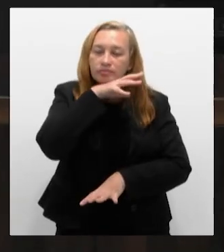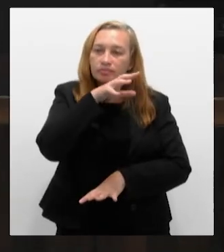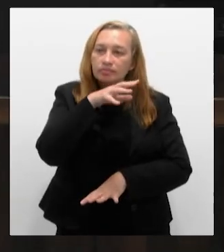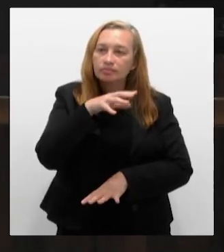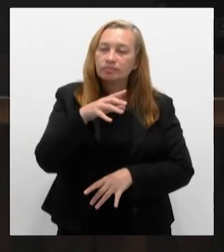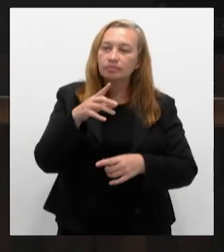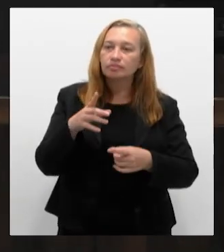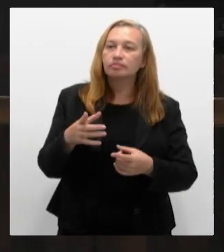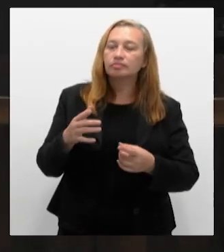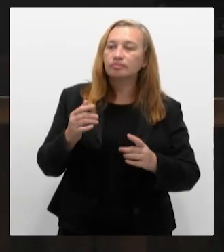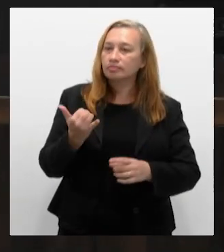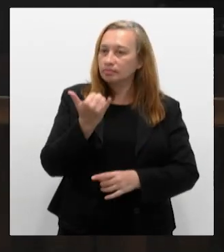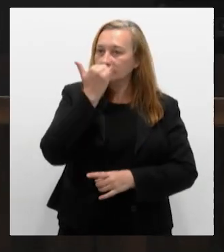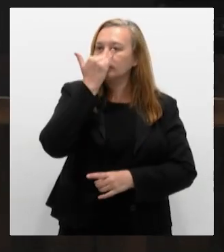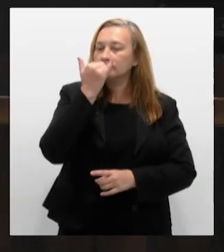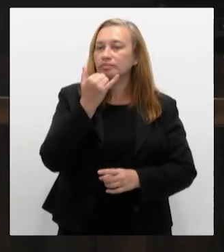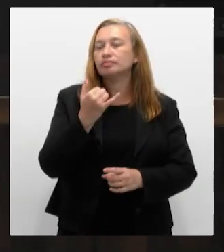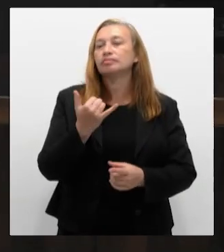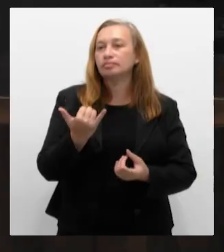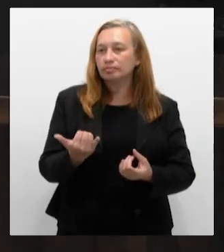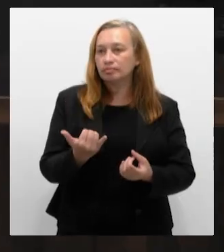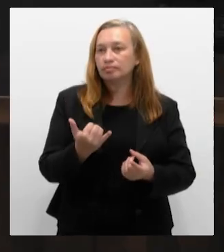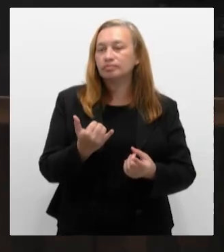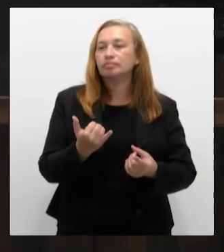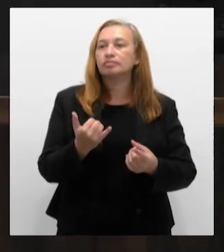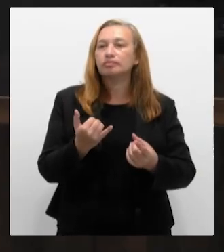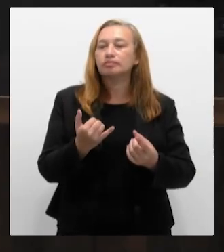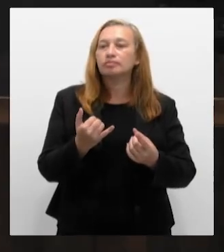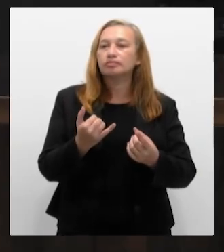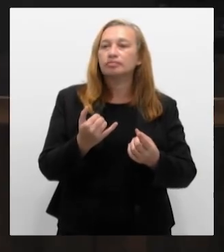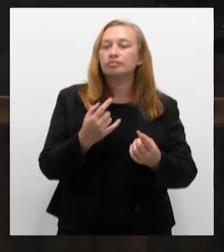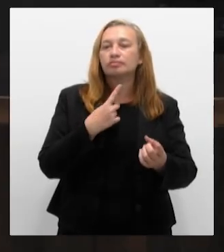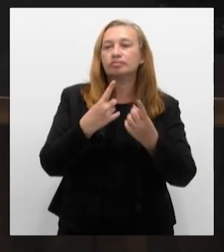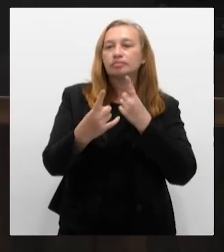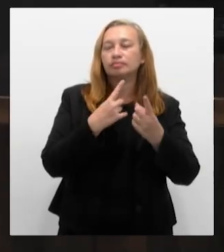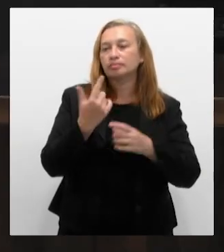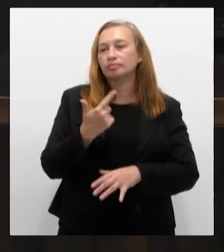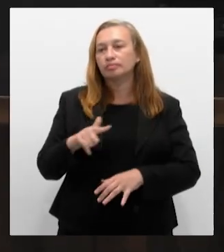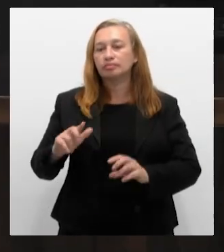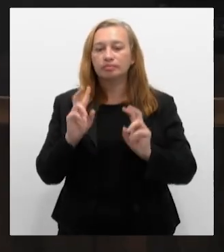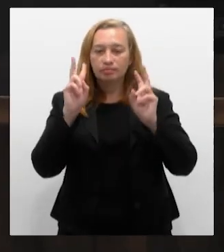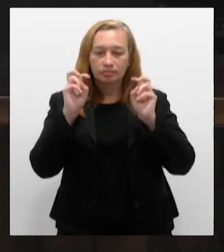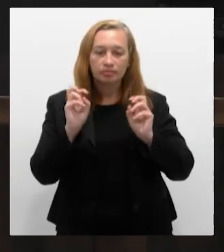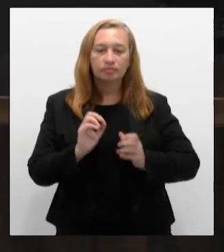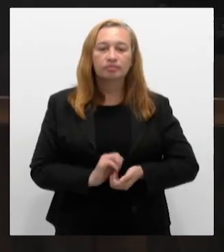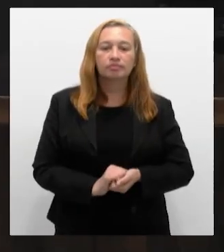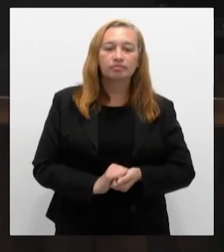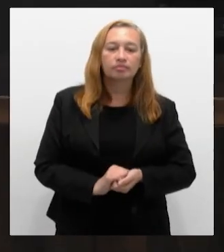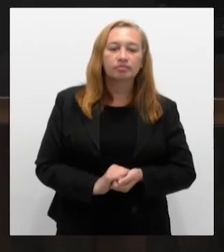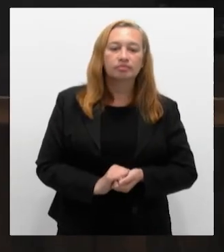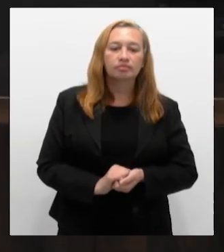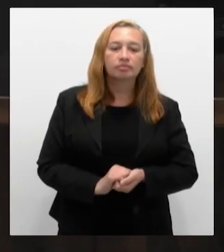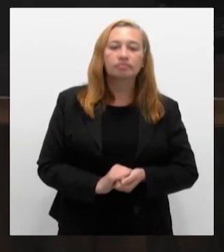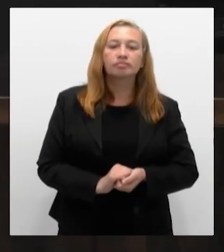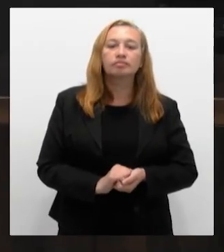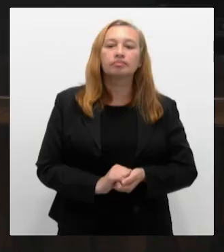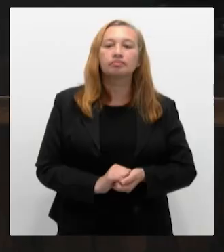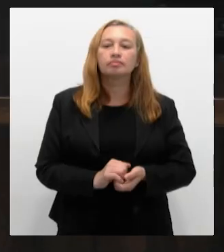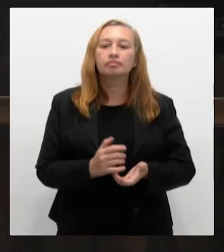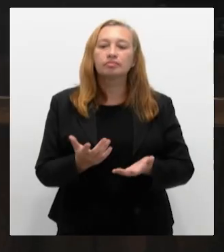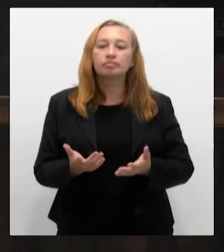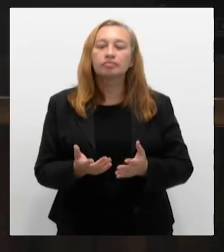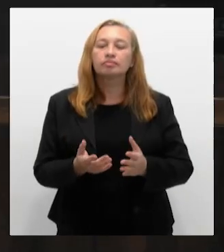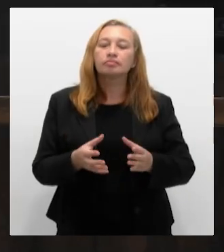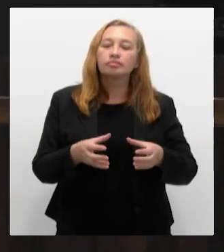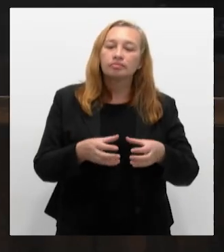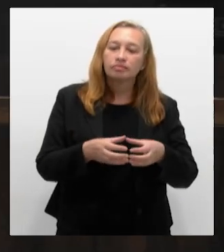de acidentes de trânsito que ocorram nos trechos concedidos e dá outras providências, pendendo de pareceres das comissões de